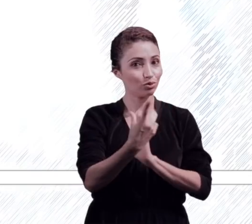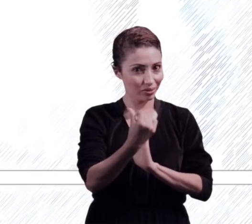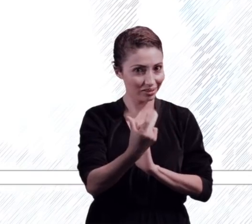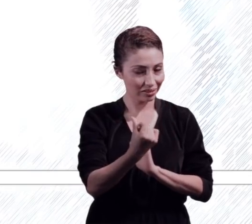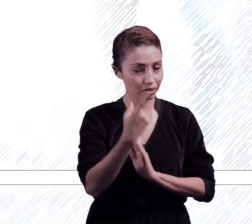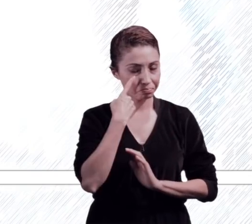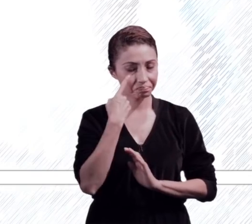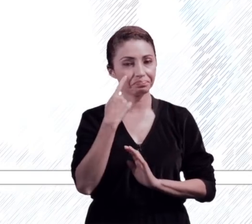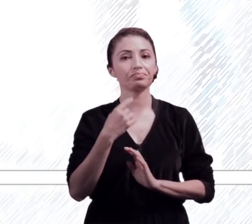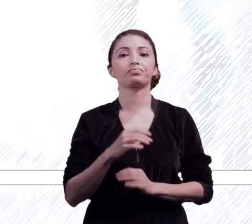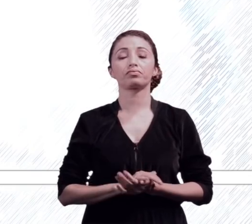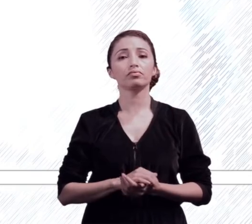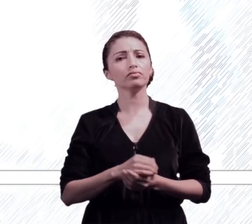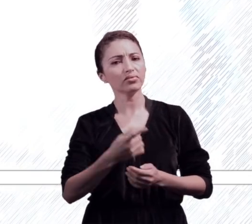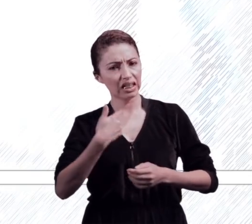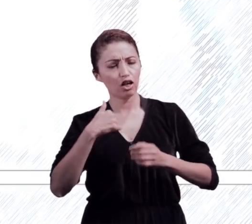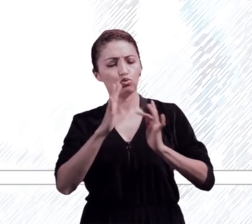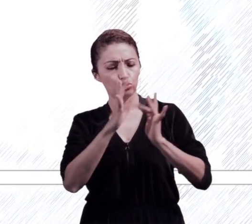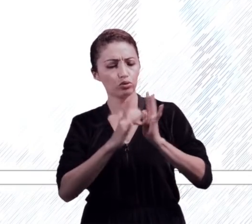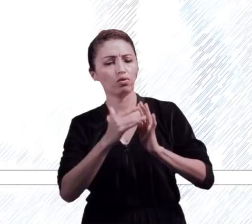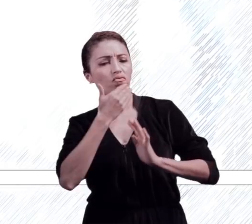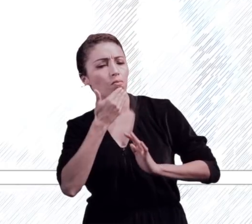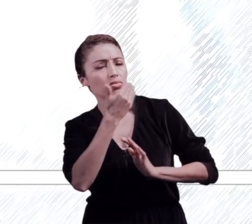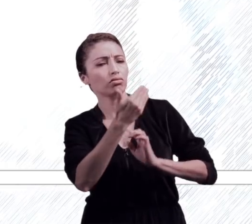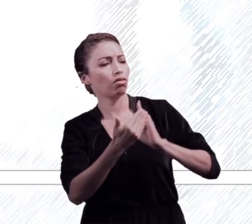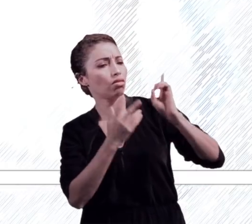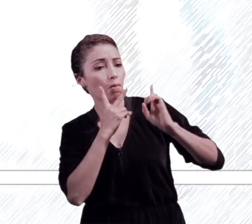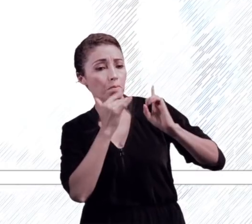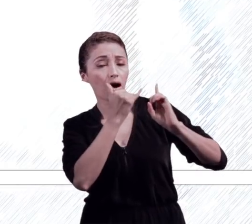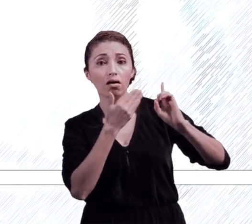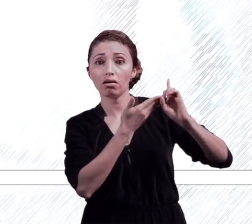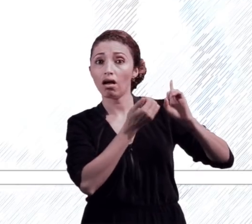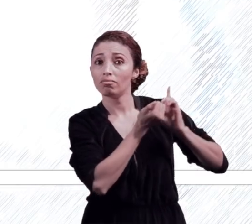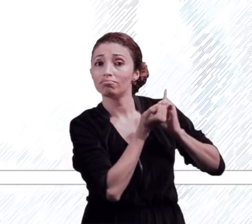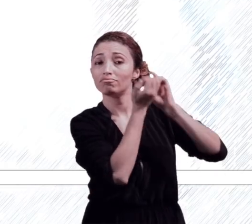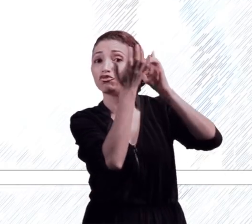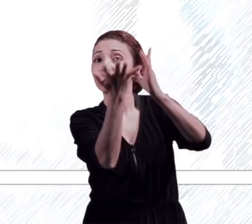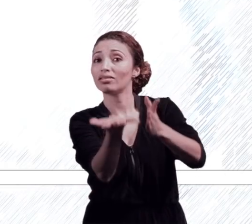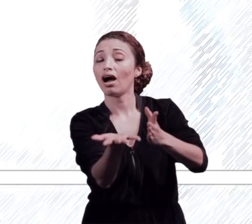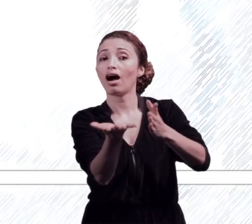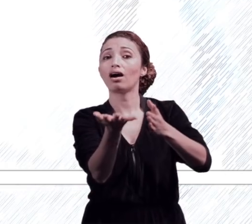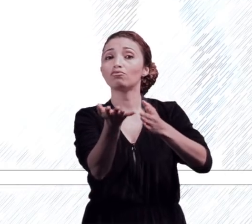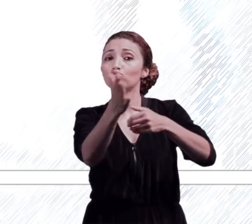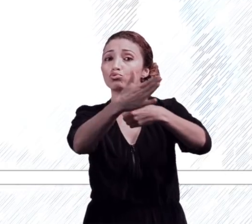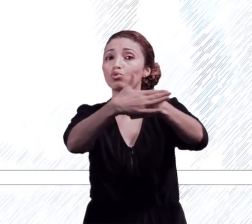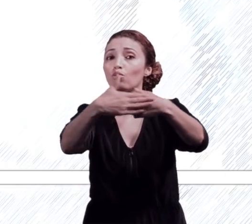16, e eu pedirei ao Pai, e Ele lhes dará outro